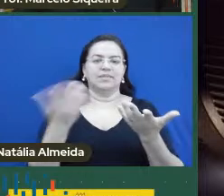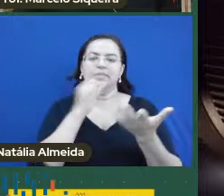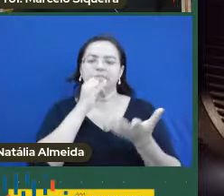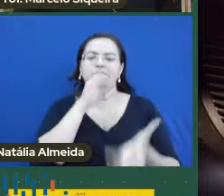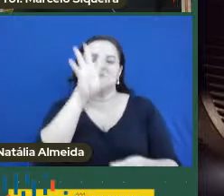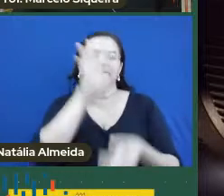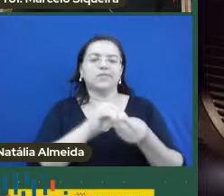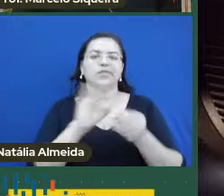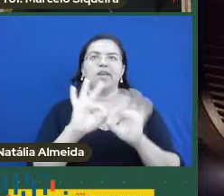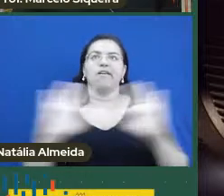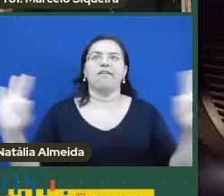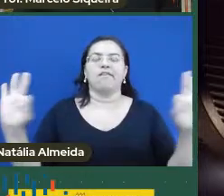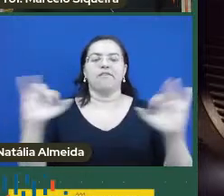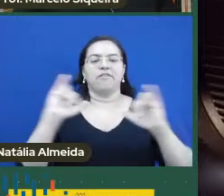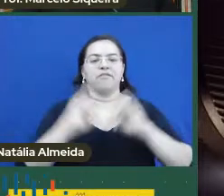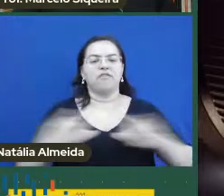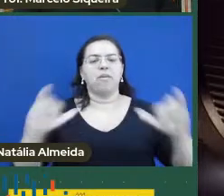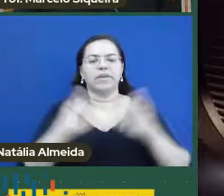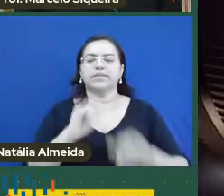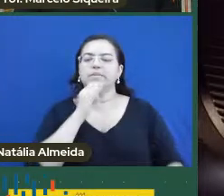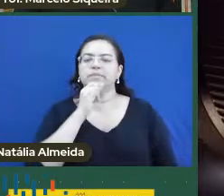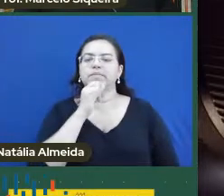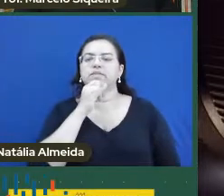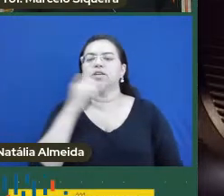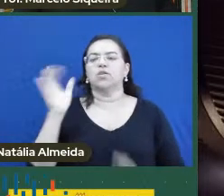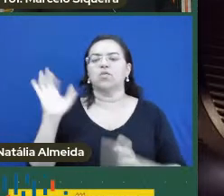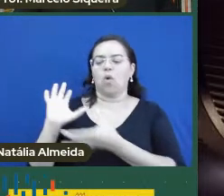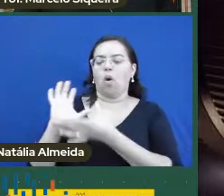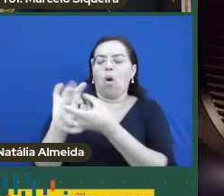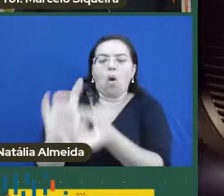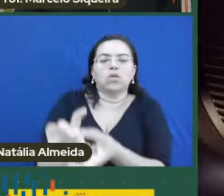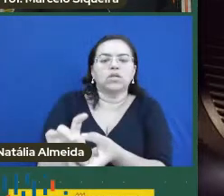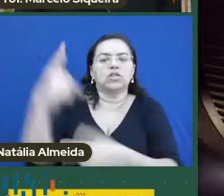resumimos um cenário político, social, através de memes.